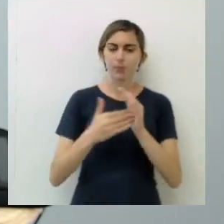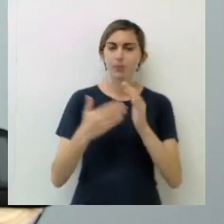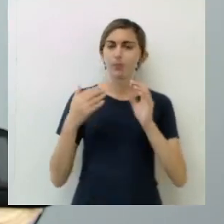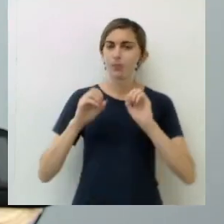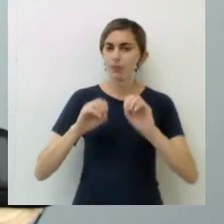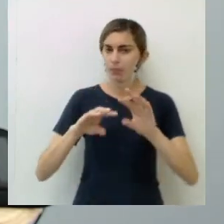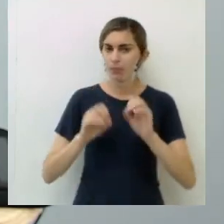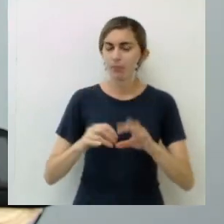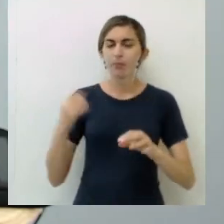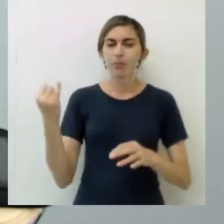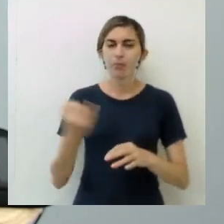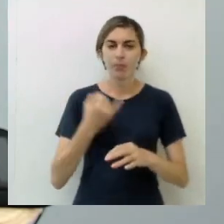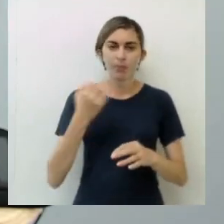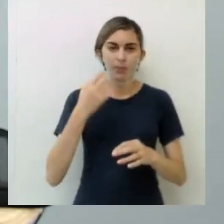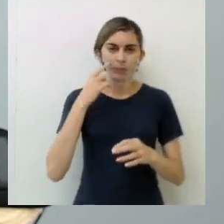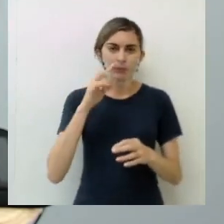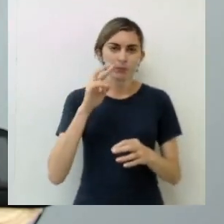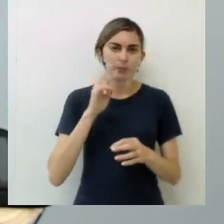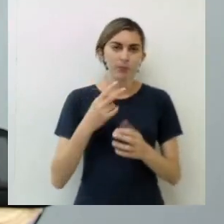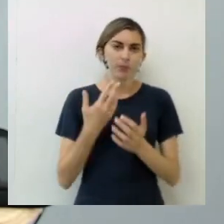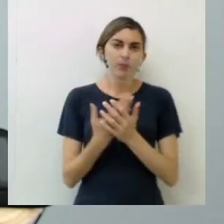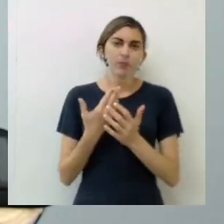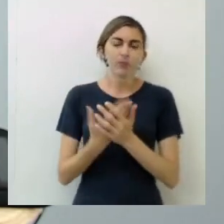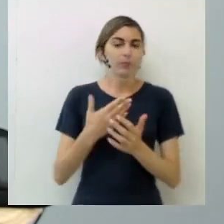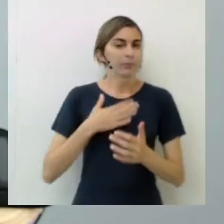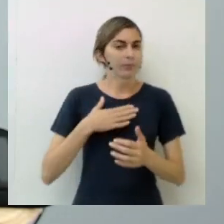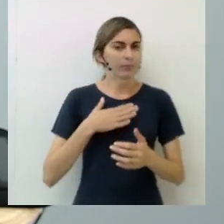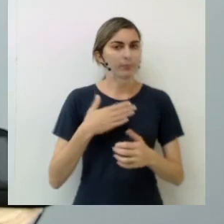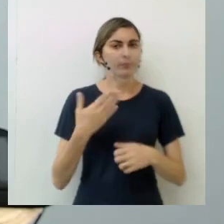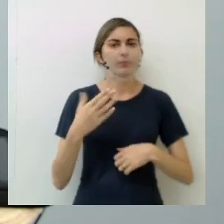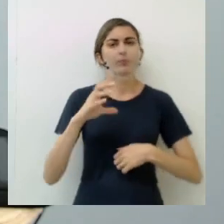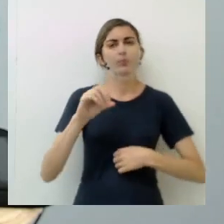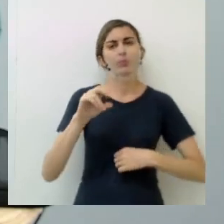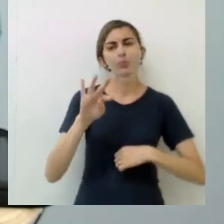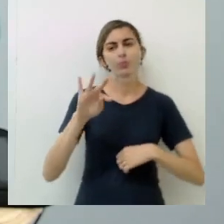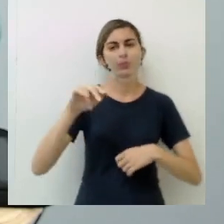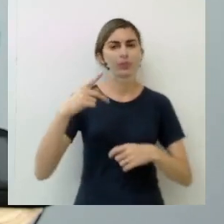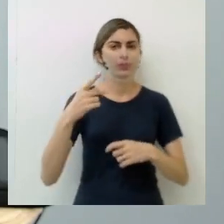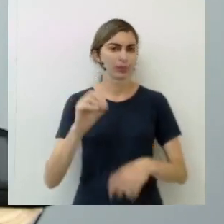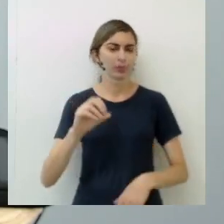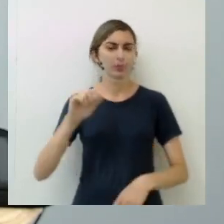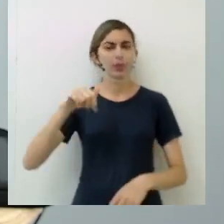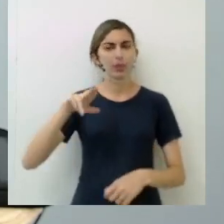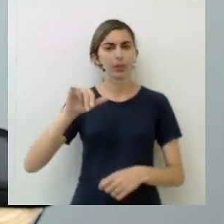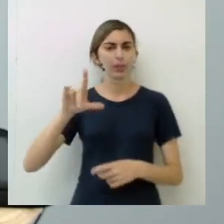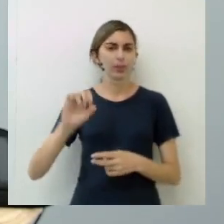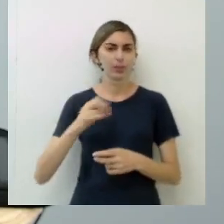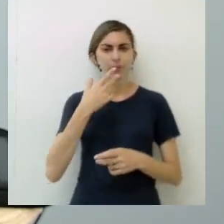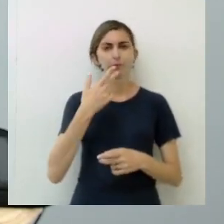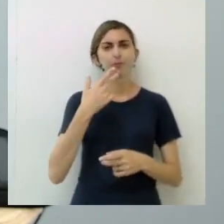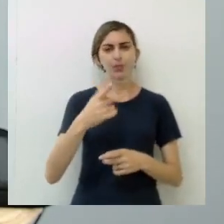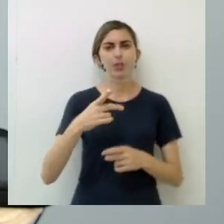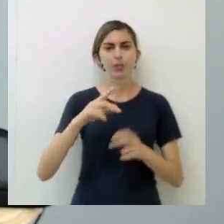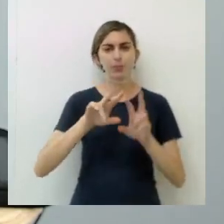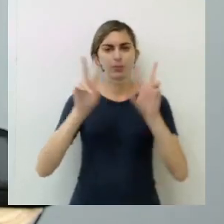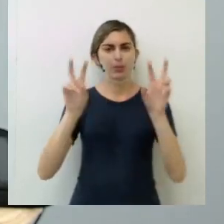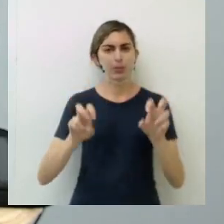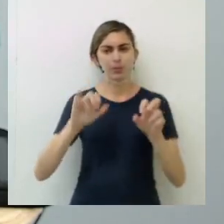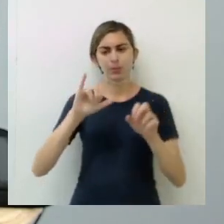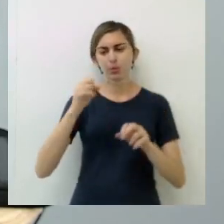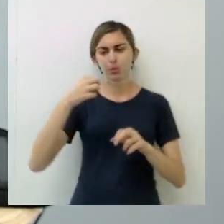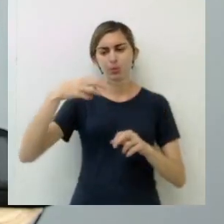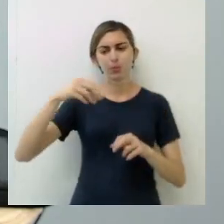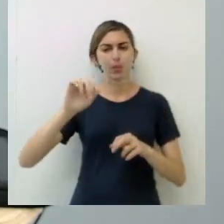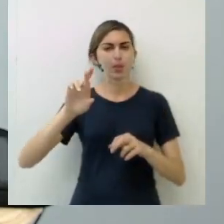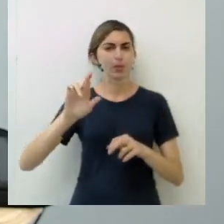importante que você dê uma revisadazinha na aula minha, na aula de Coutinho, na aula de Aquiles, que fala sobre essa parte de isomeria.